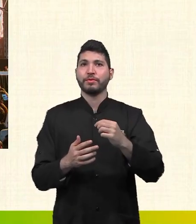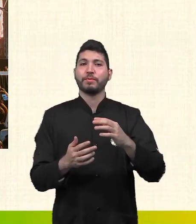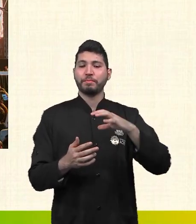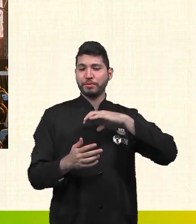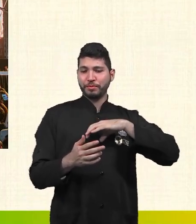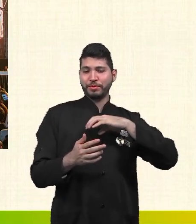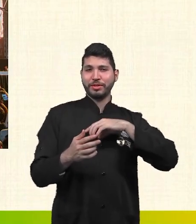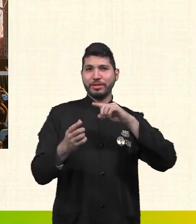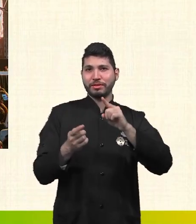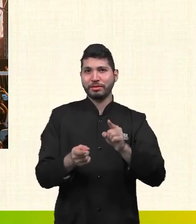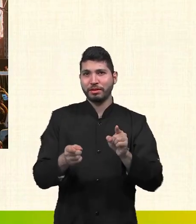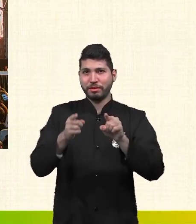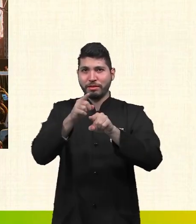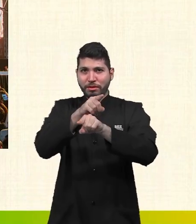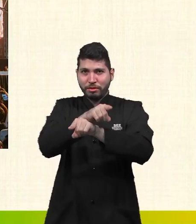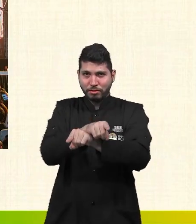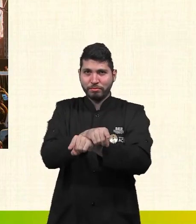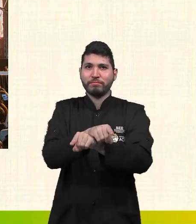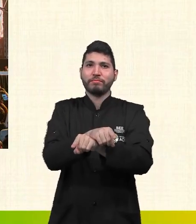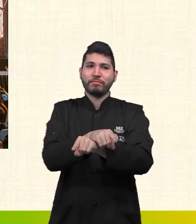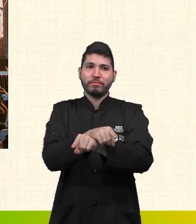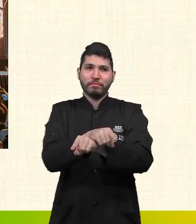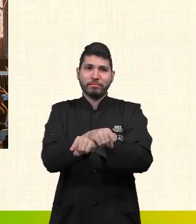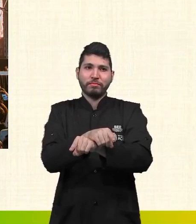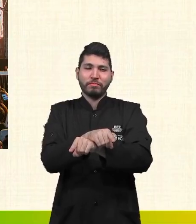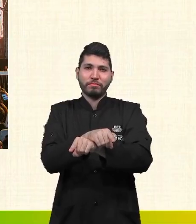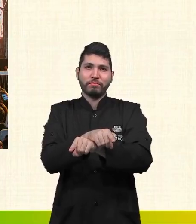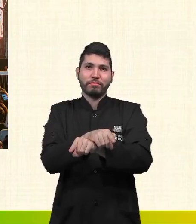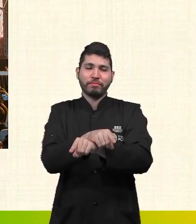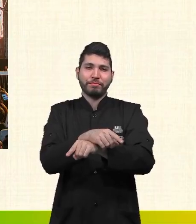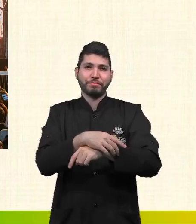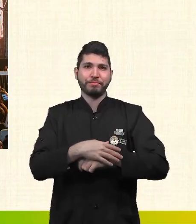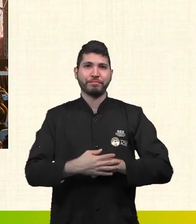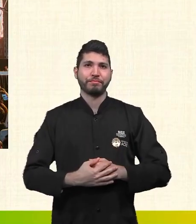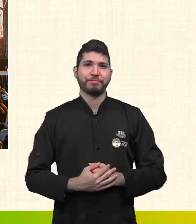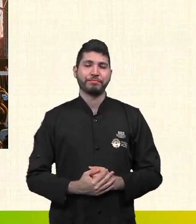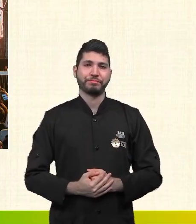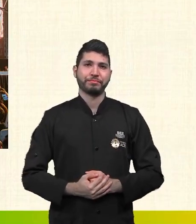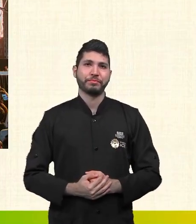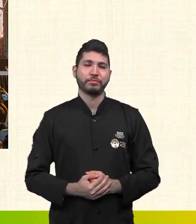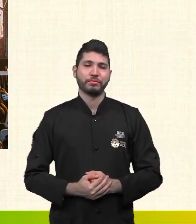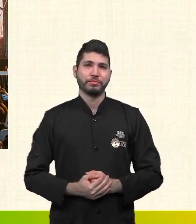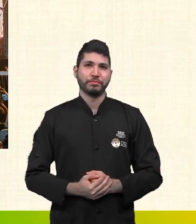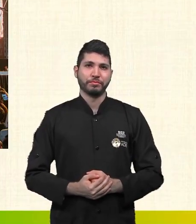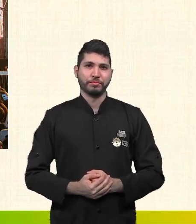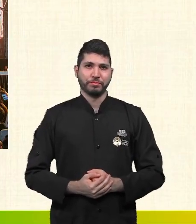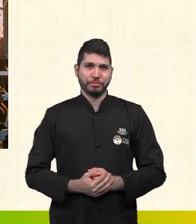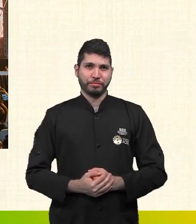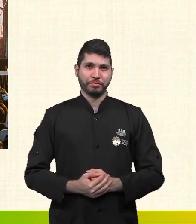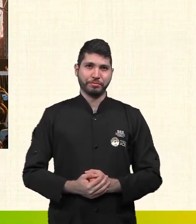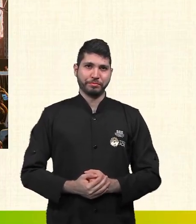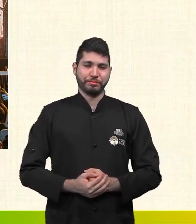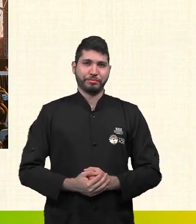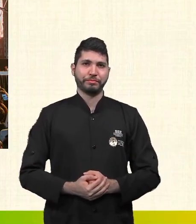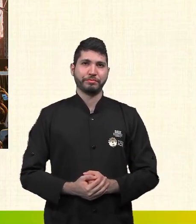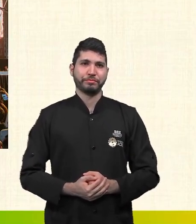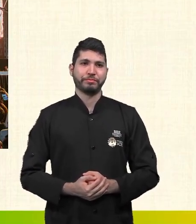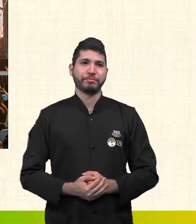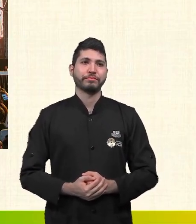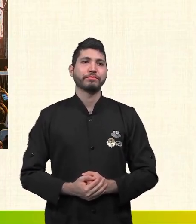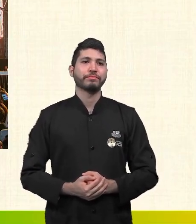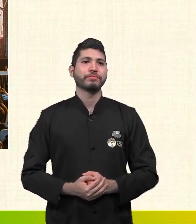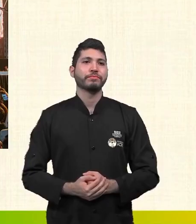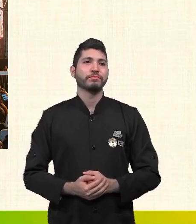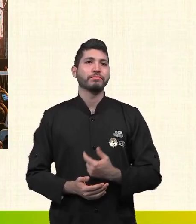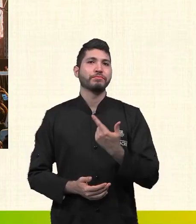Porém, no inglês, ele vai chegar após o verbo modal. Tudo bem? Segundo